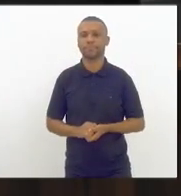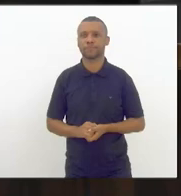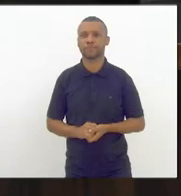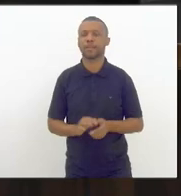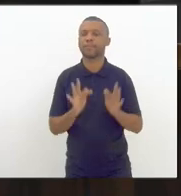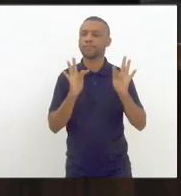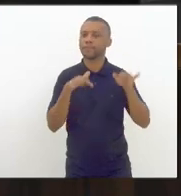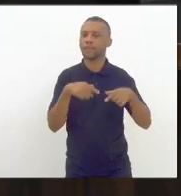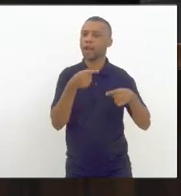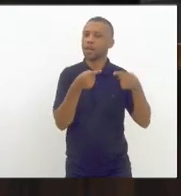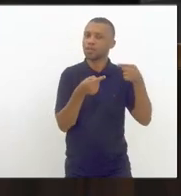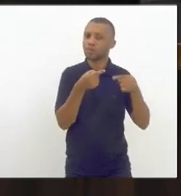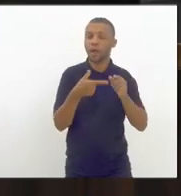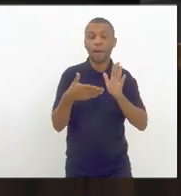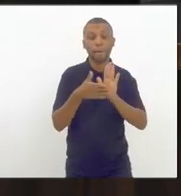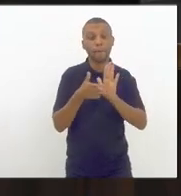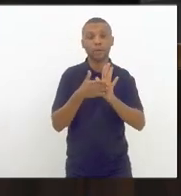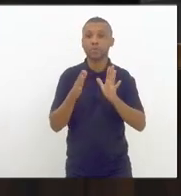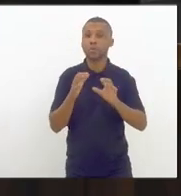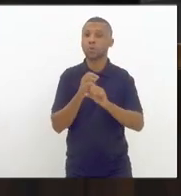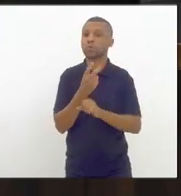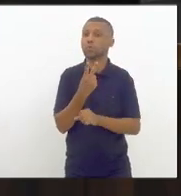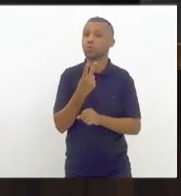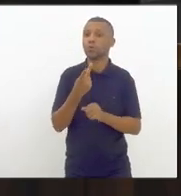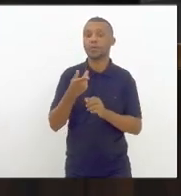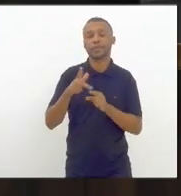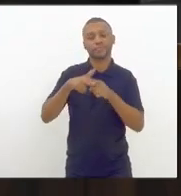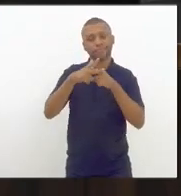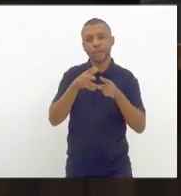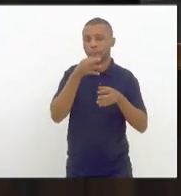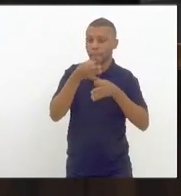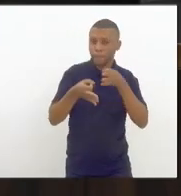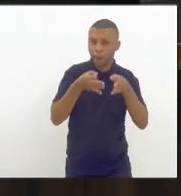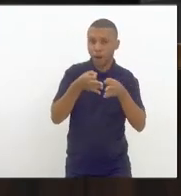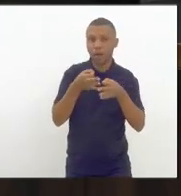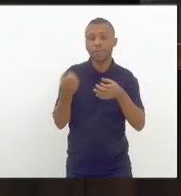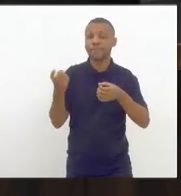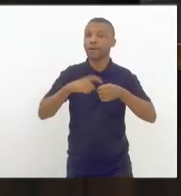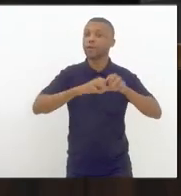Encerrada a discussão, o presidente proposta recebeu duas emendas e retorna às comissões.